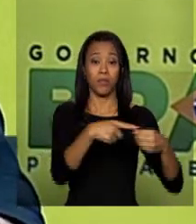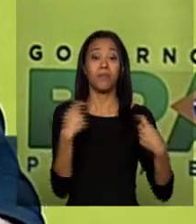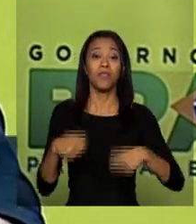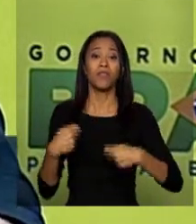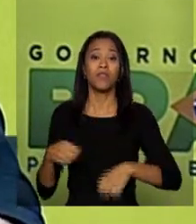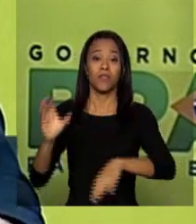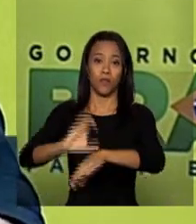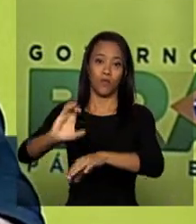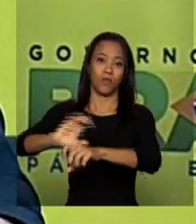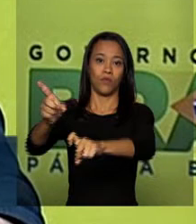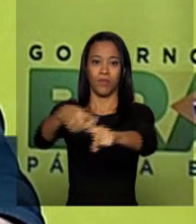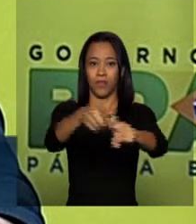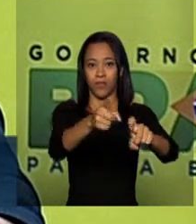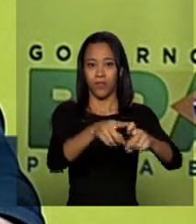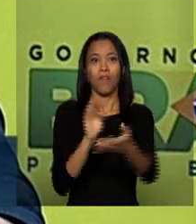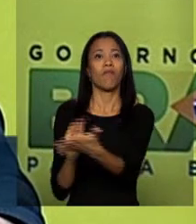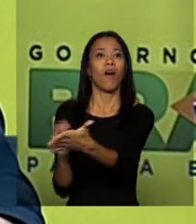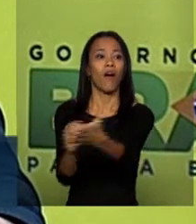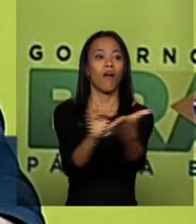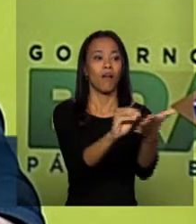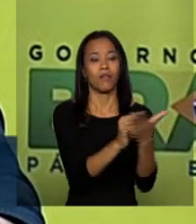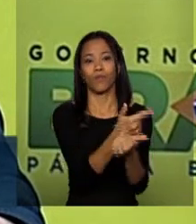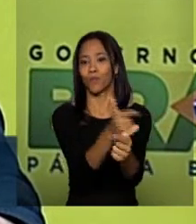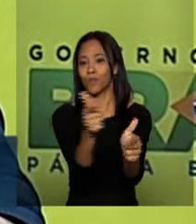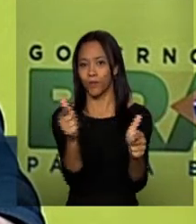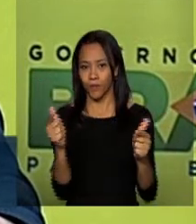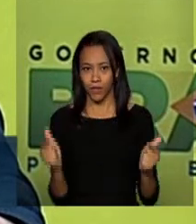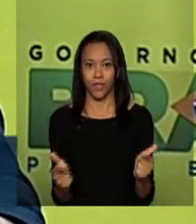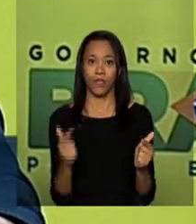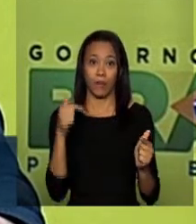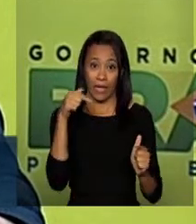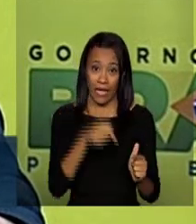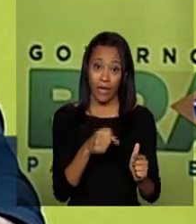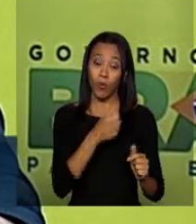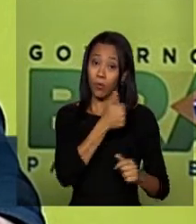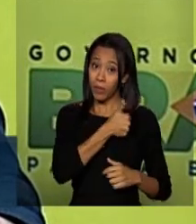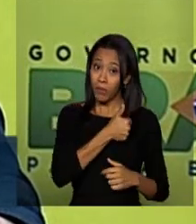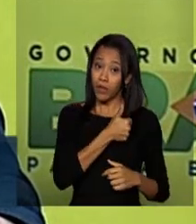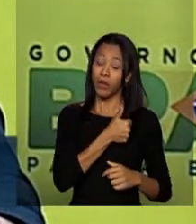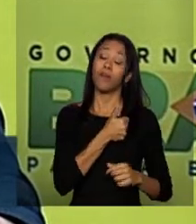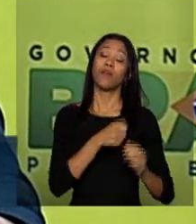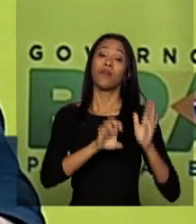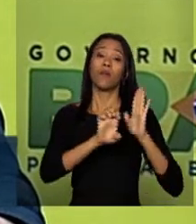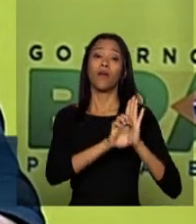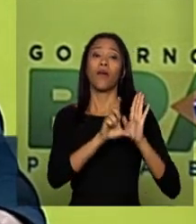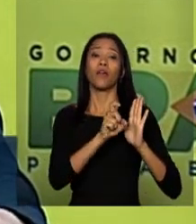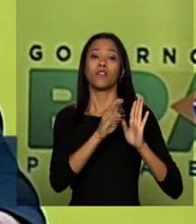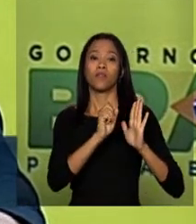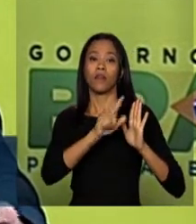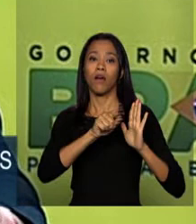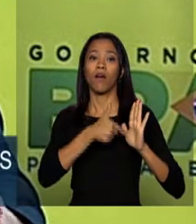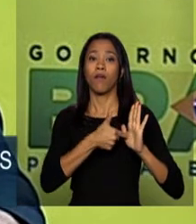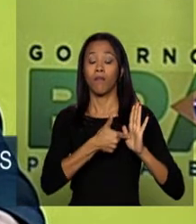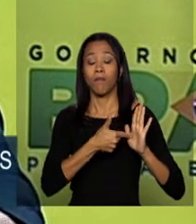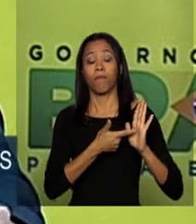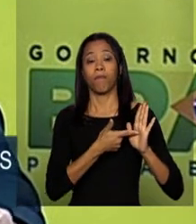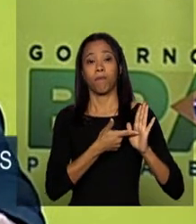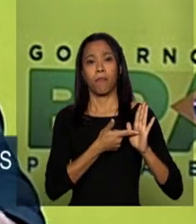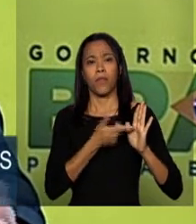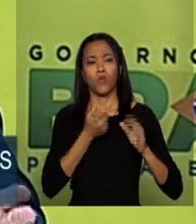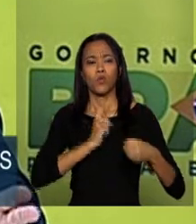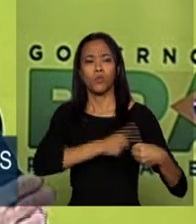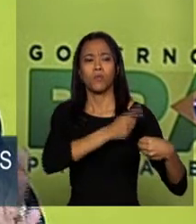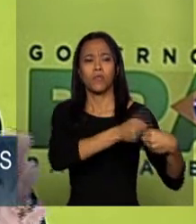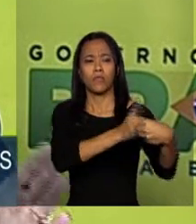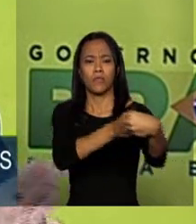a gente, até hoje, até o edital do primeiro edital, a característica dos